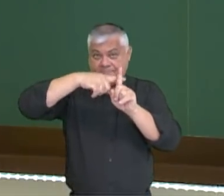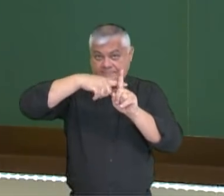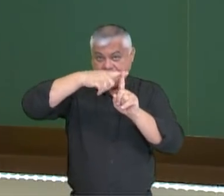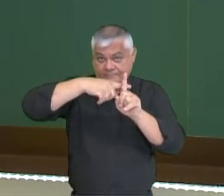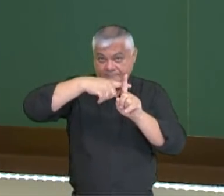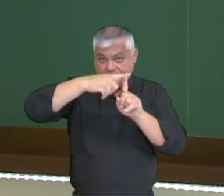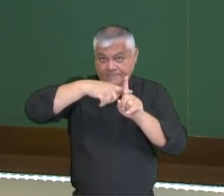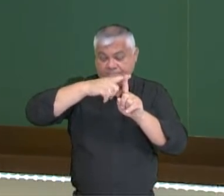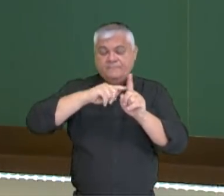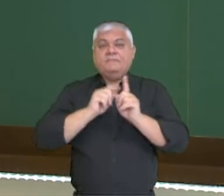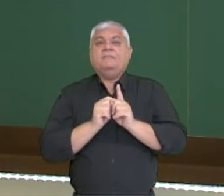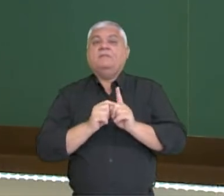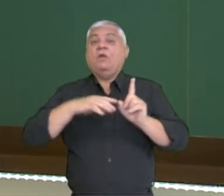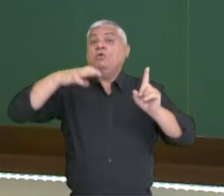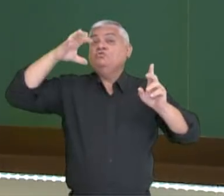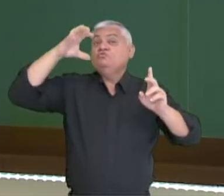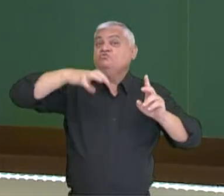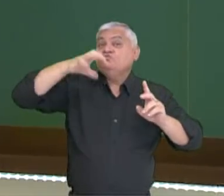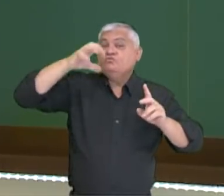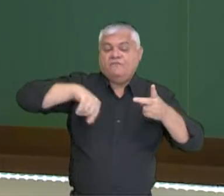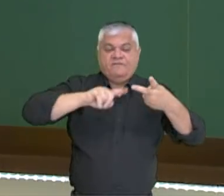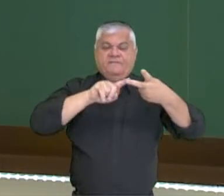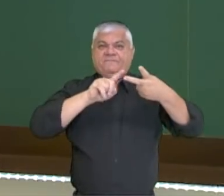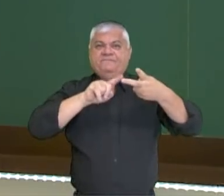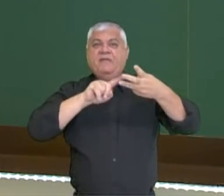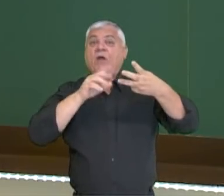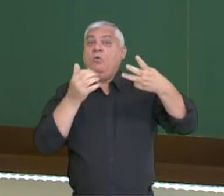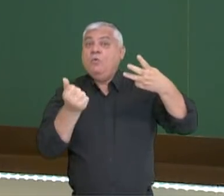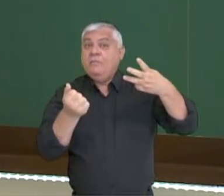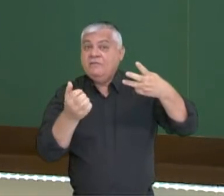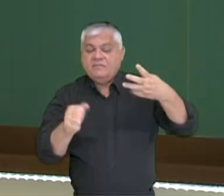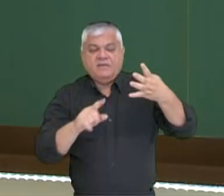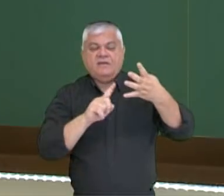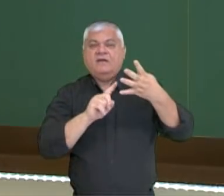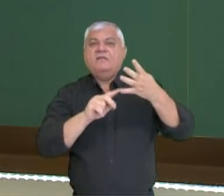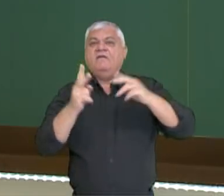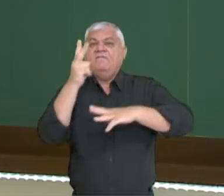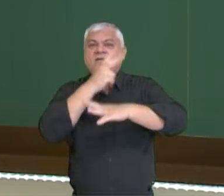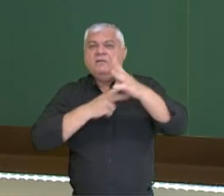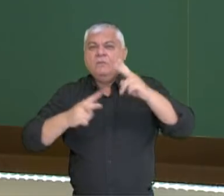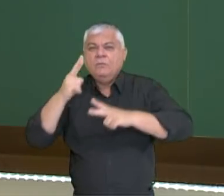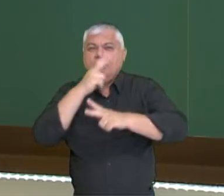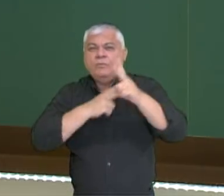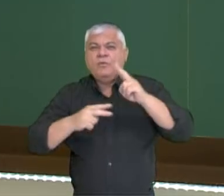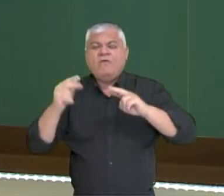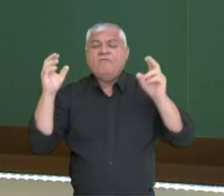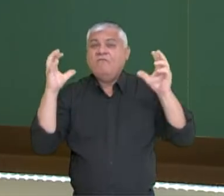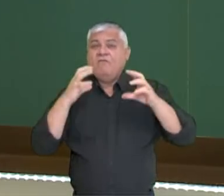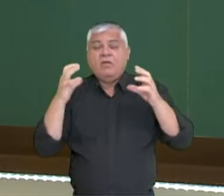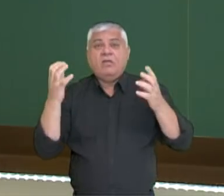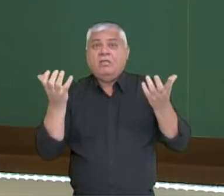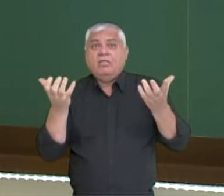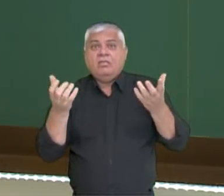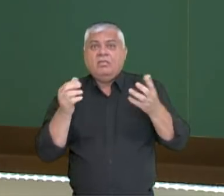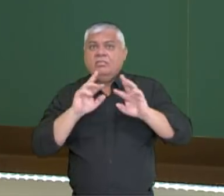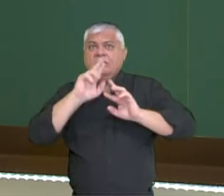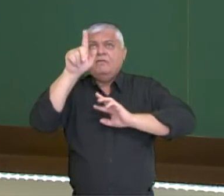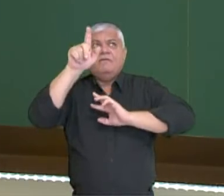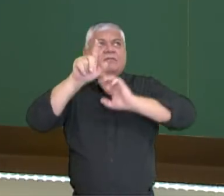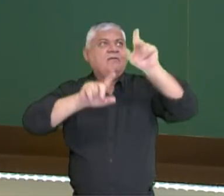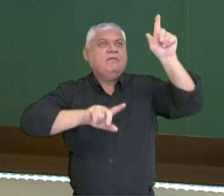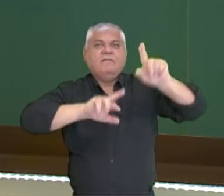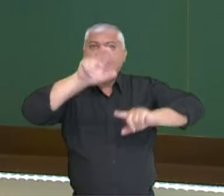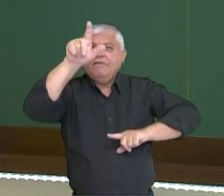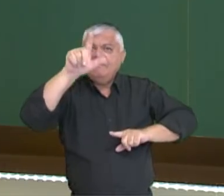a quantidade de chuvas, a umidade, a velocidade e intensidade dos ventos, que são diferentes